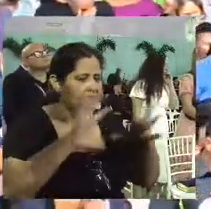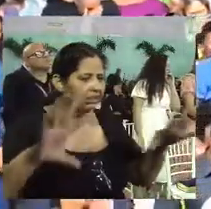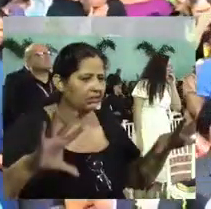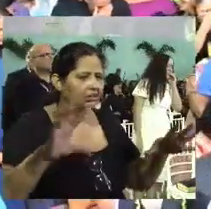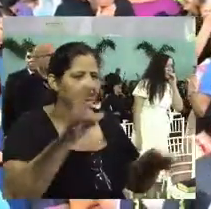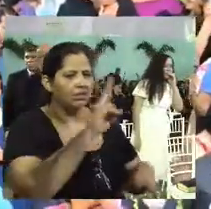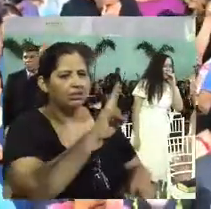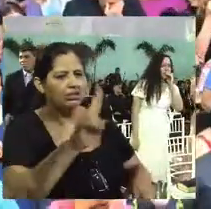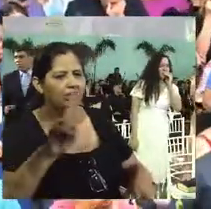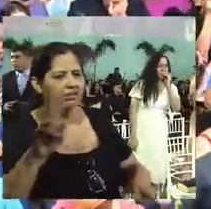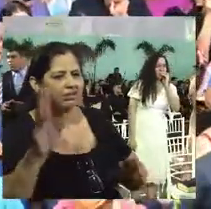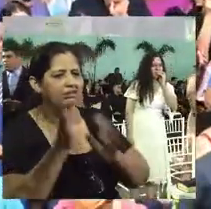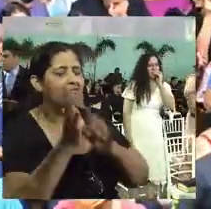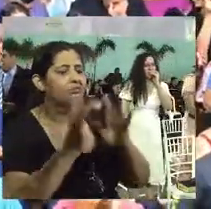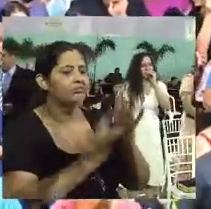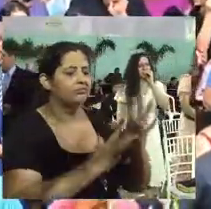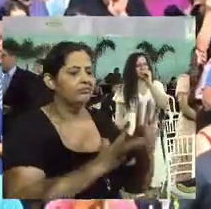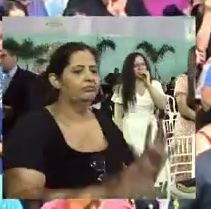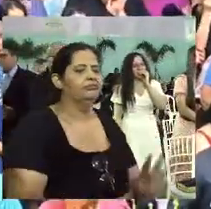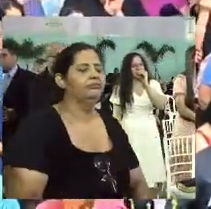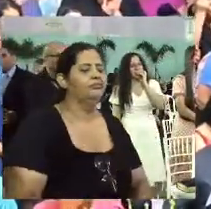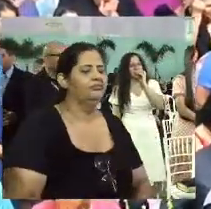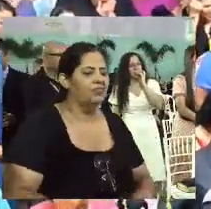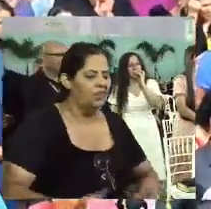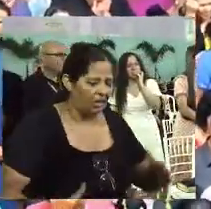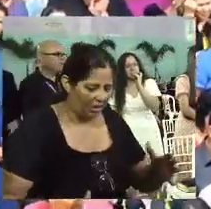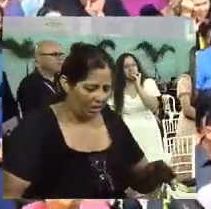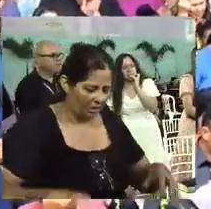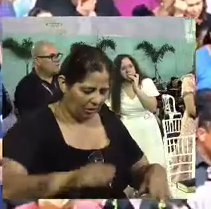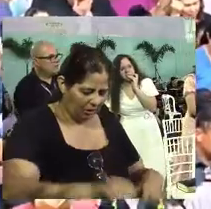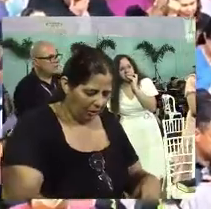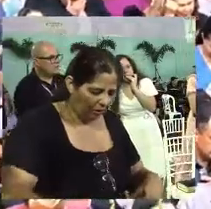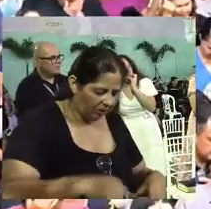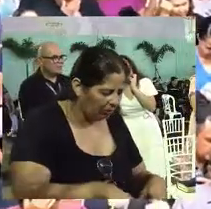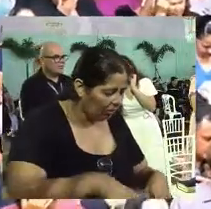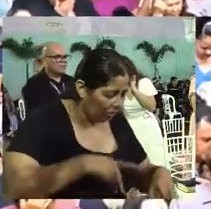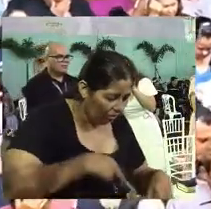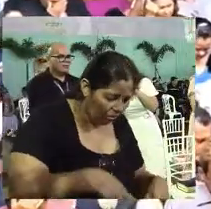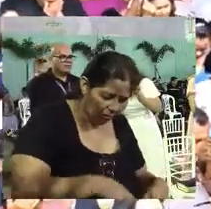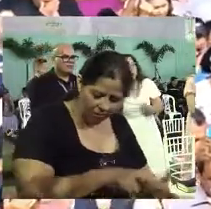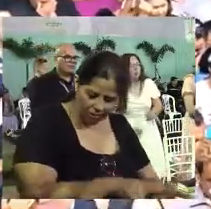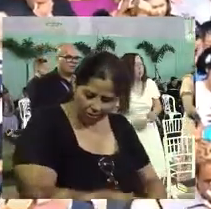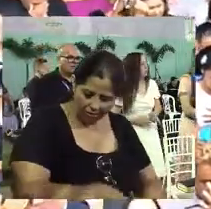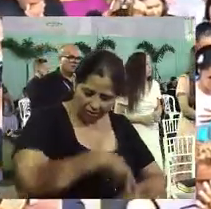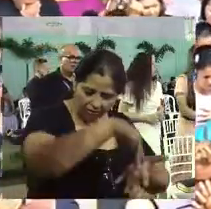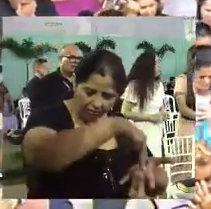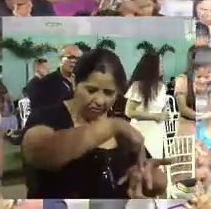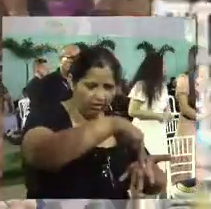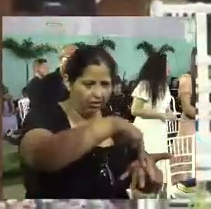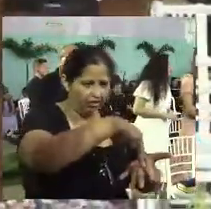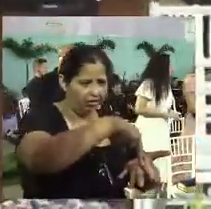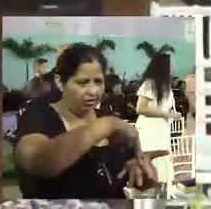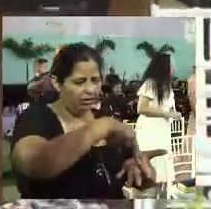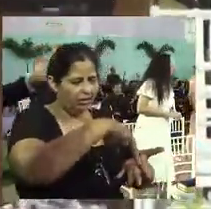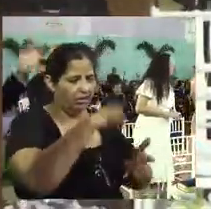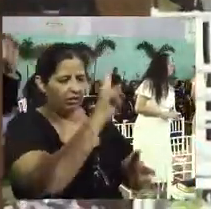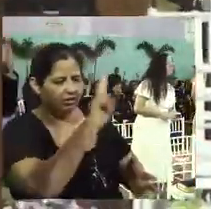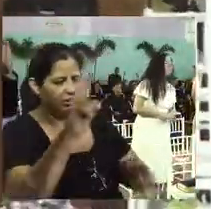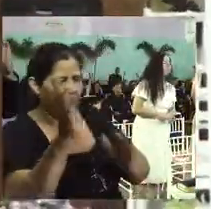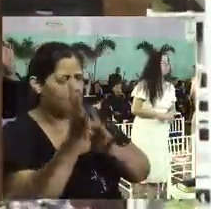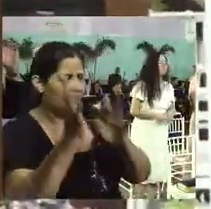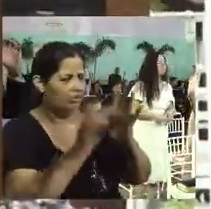você sai dessa muleta e anda sem muleta levanta dessa cadeira de roda em nome de Jesus